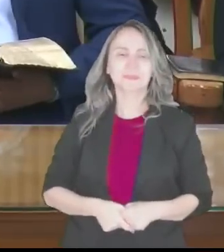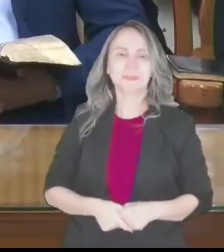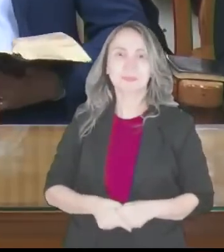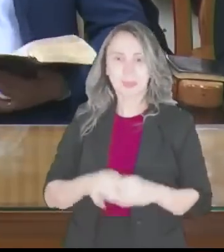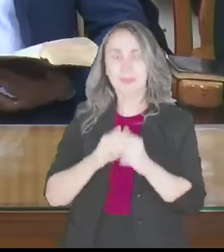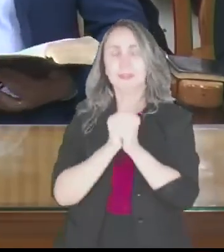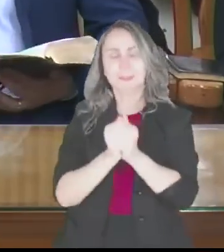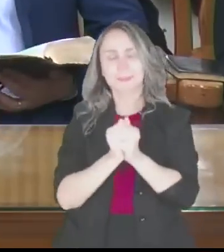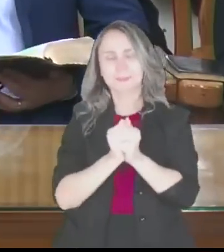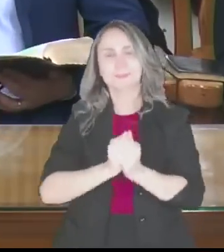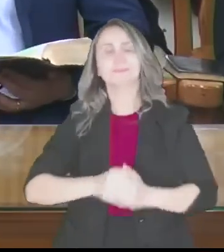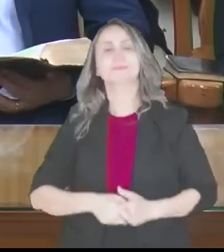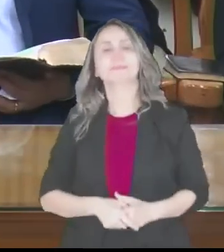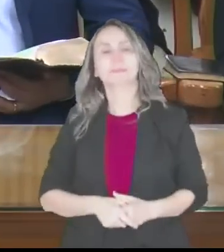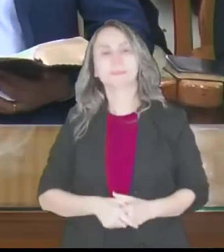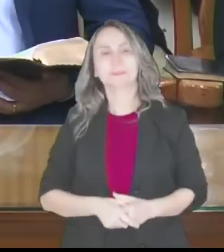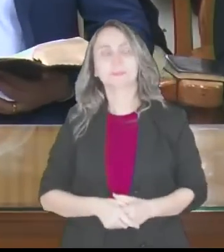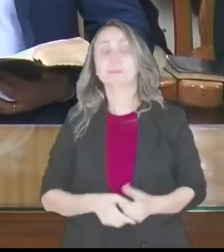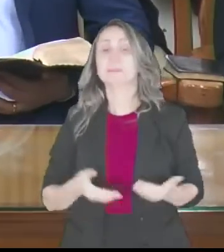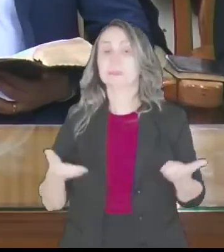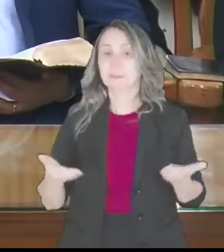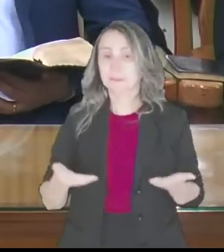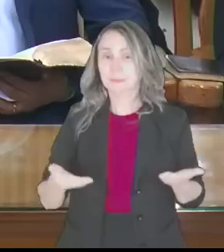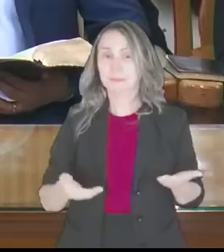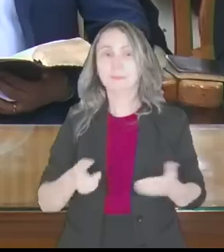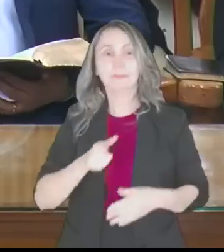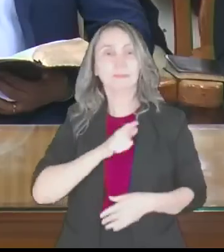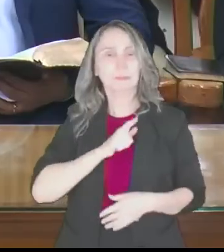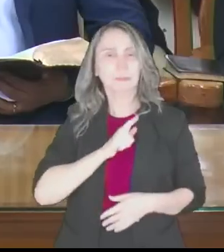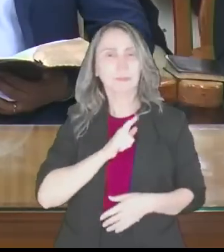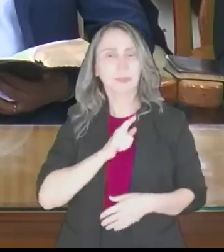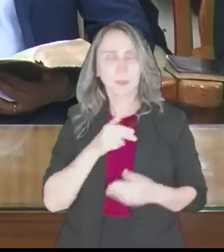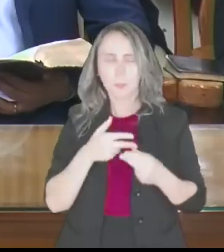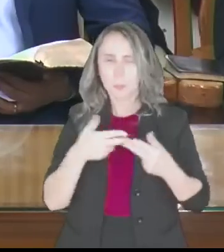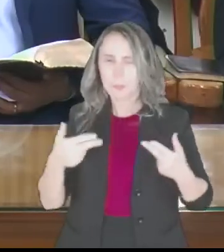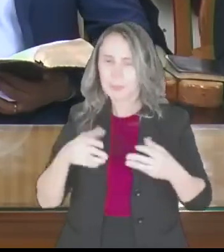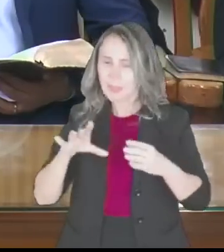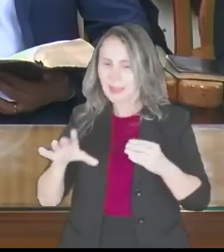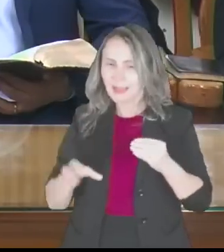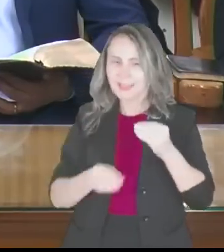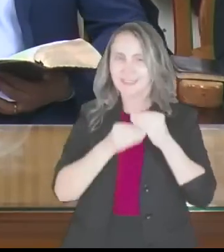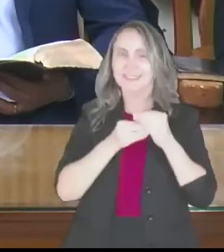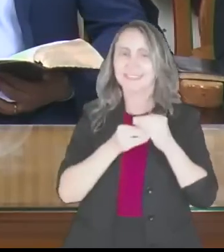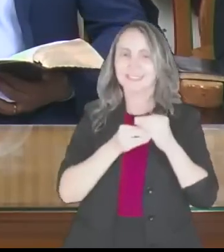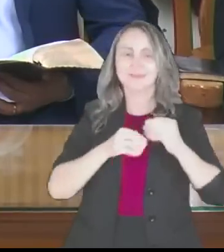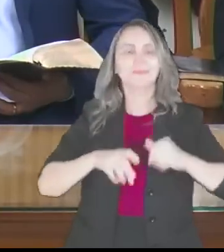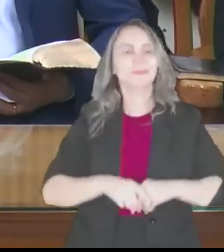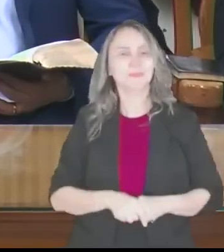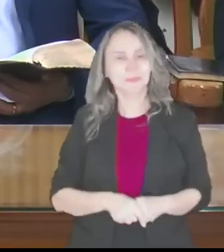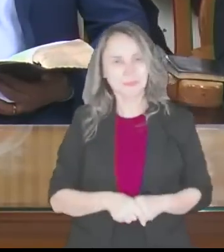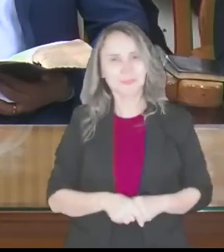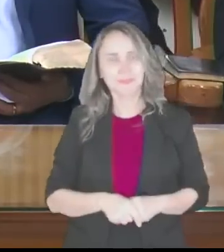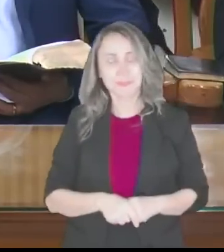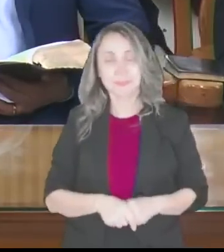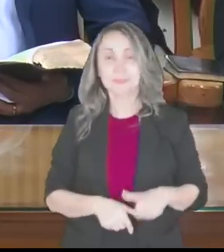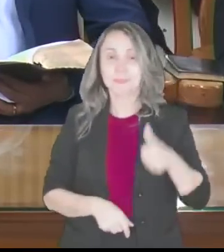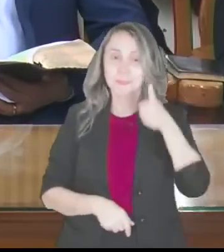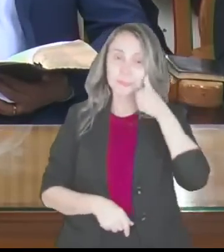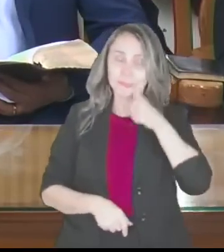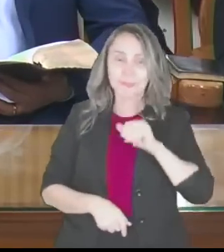Amém. Aleluia. Agora eu tenho uma coisinha a mais. Ela fala da casa da